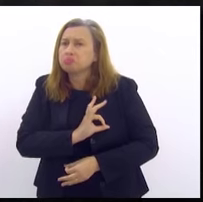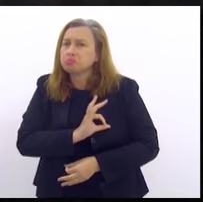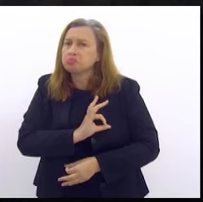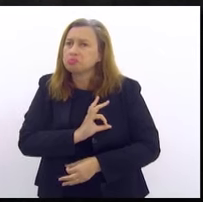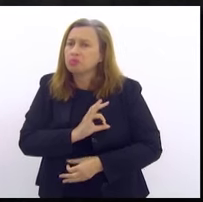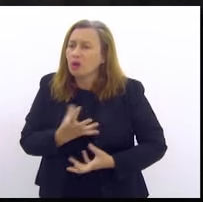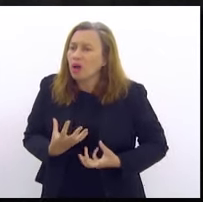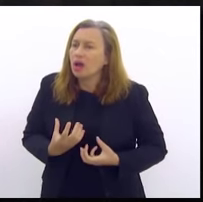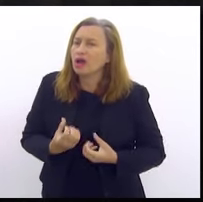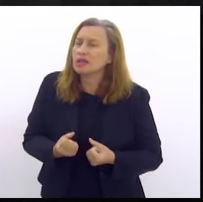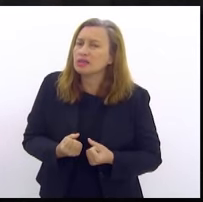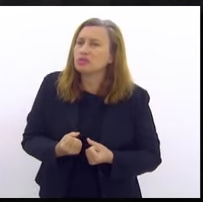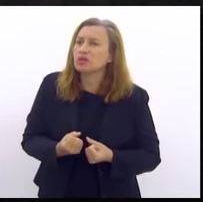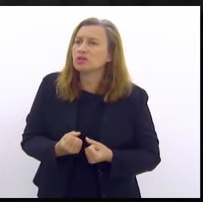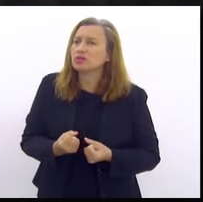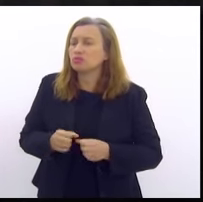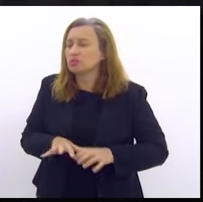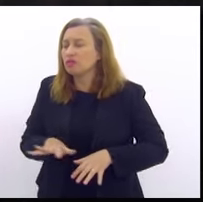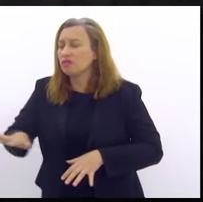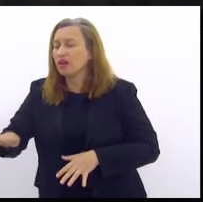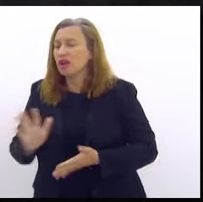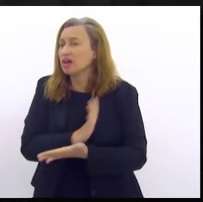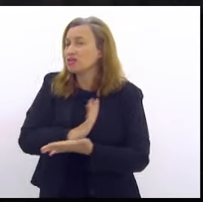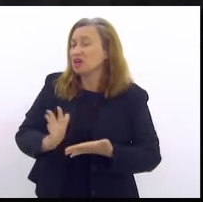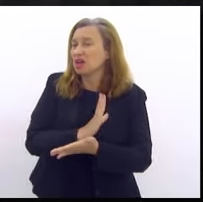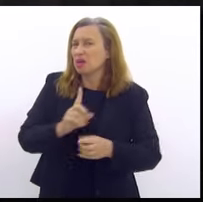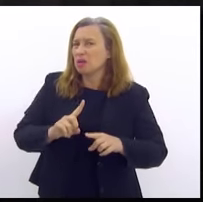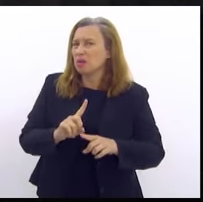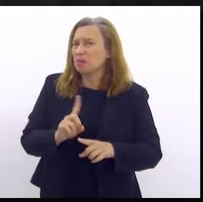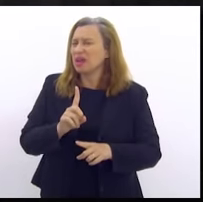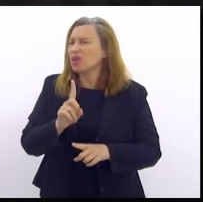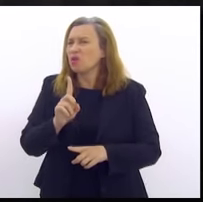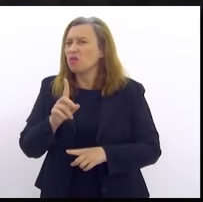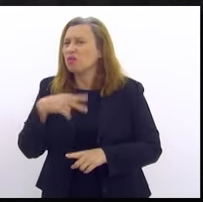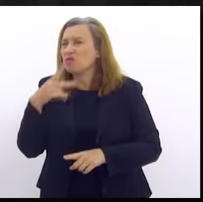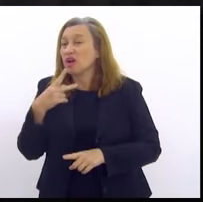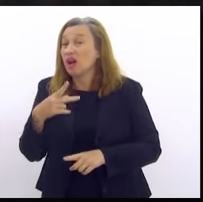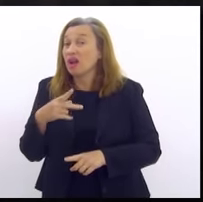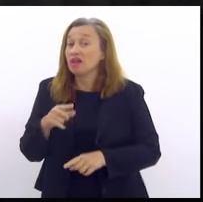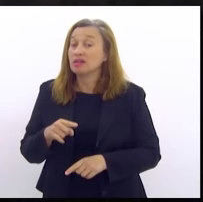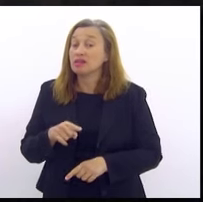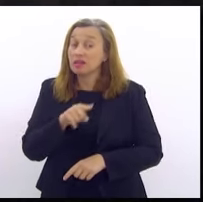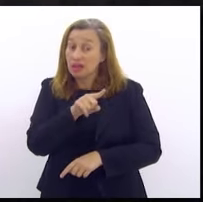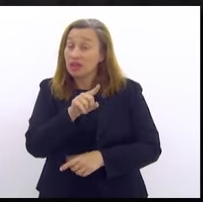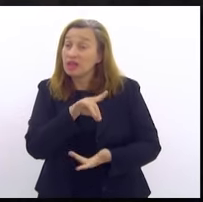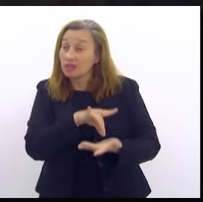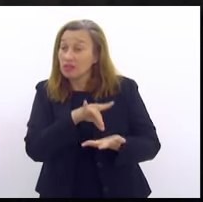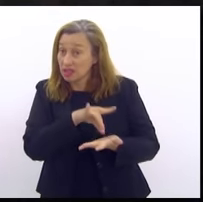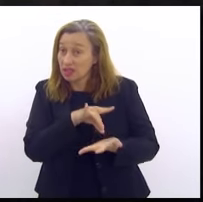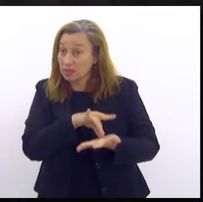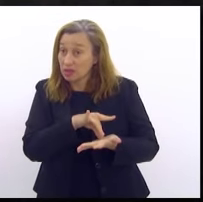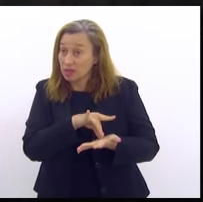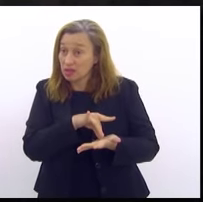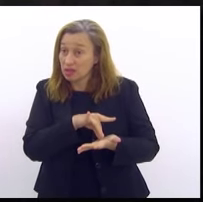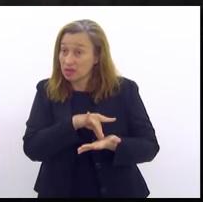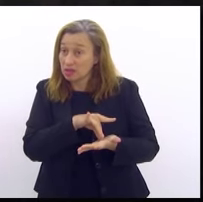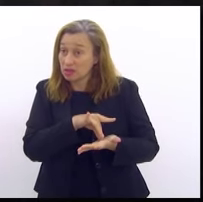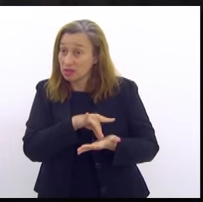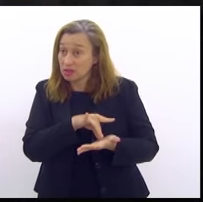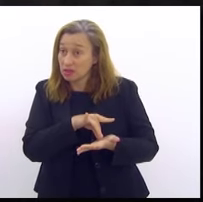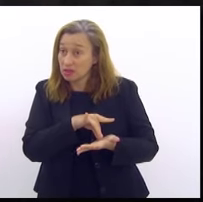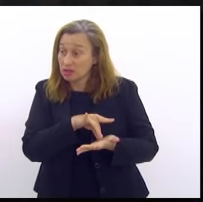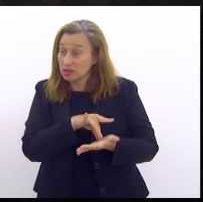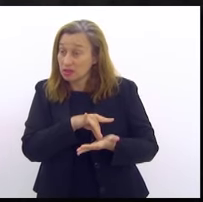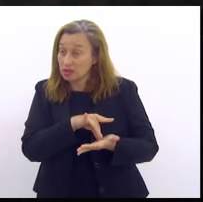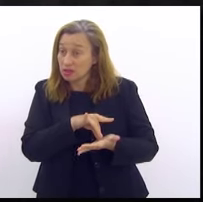numa comunidade muitas das vezes. Mas não se fala muitas das vezes daqueles que realmente causam, têm a causa